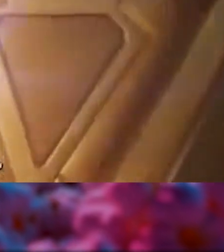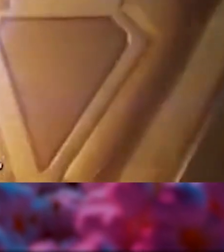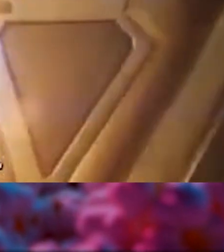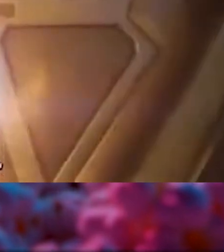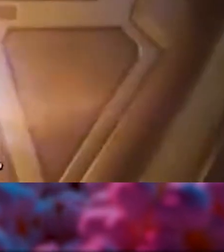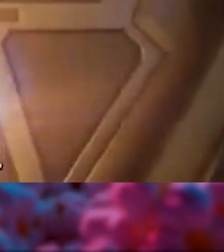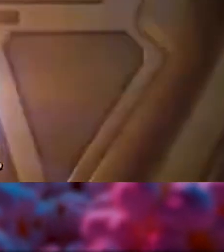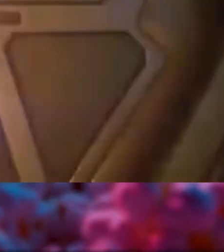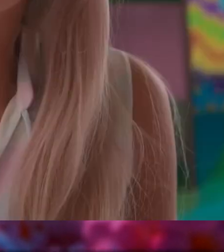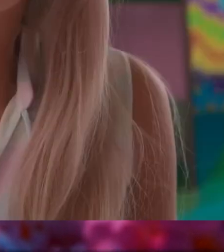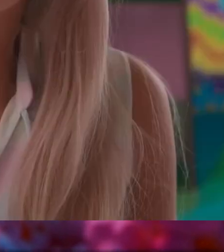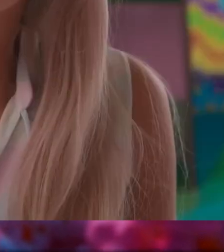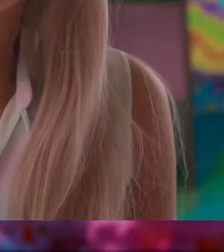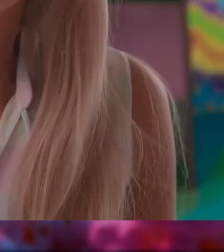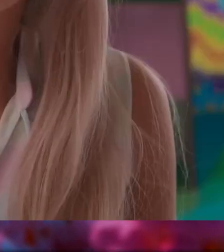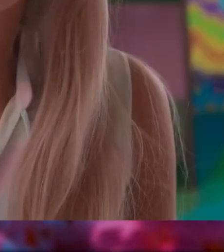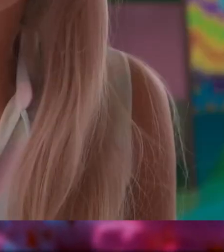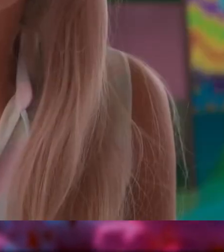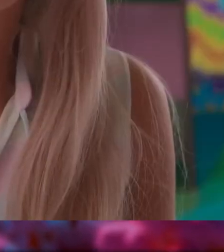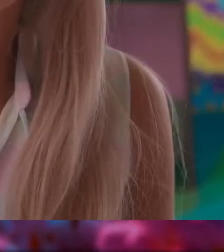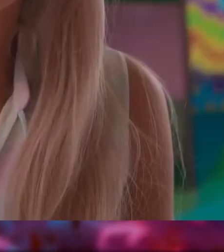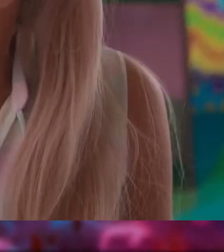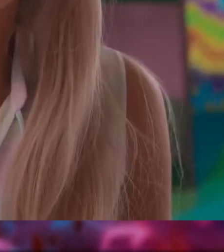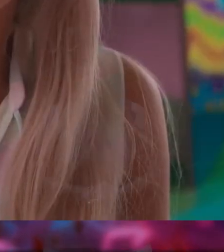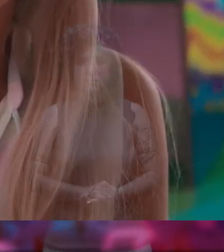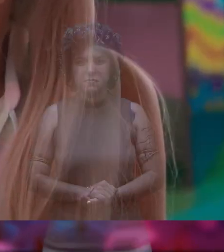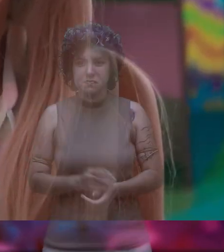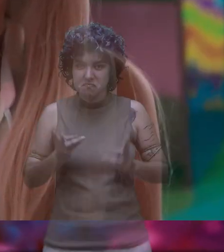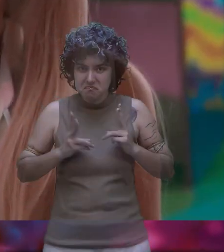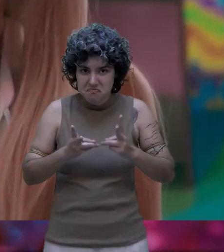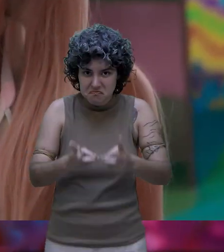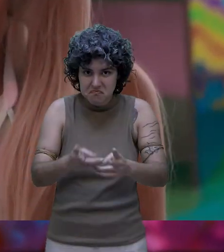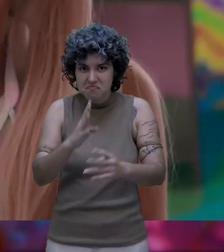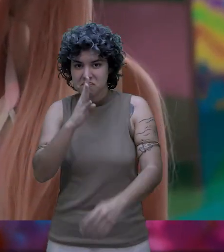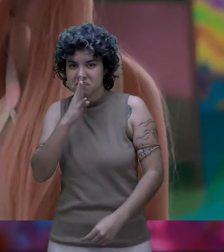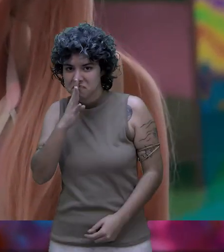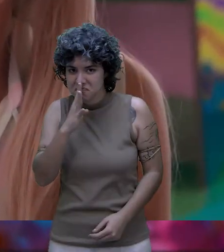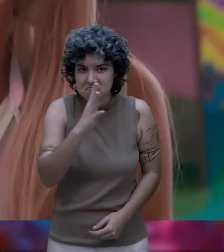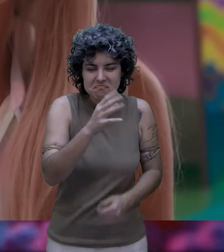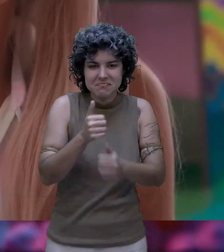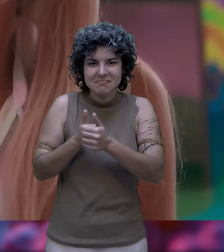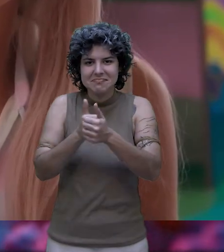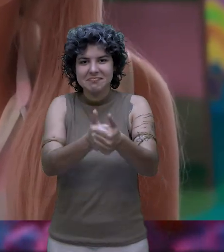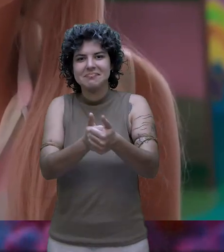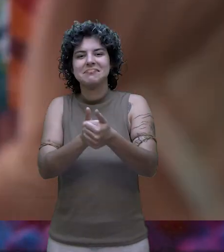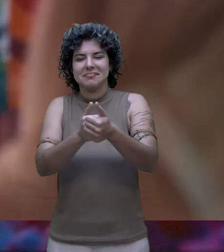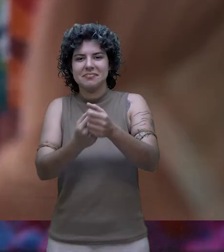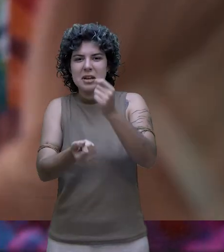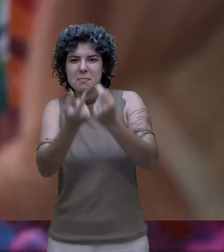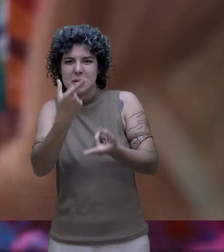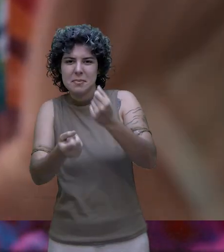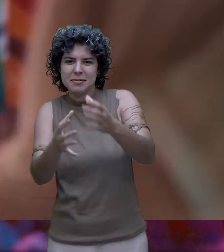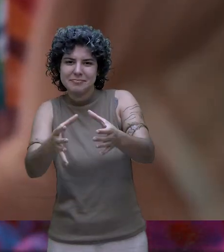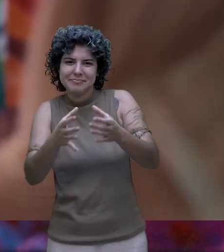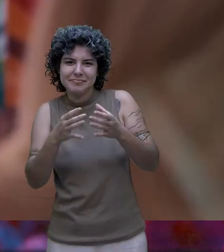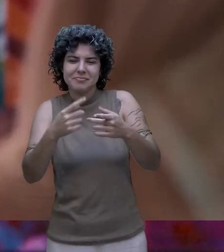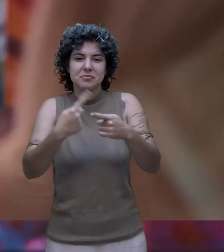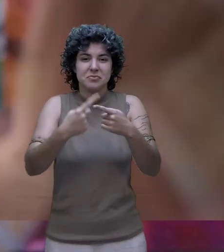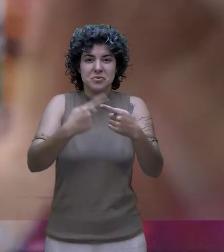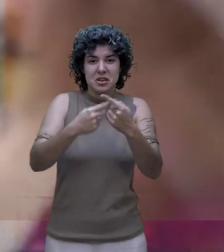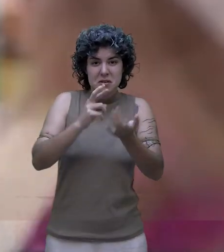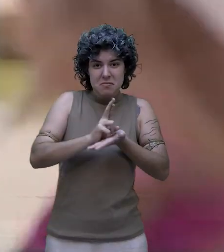I'm gonna end it. E é claro, continuem ligados no Pega Pipoca, porque representatividade não é moda,